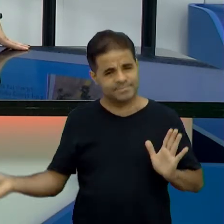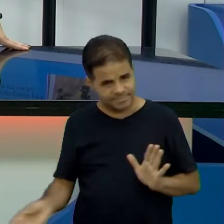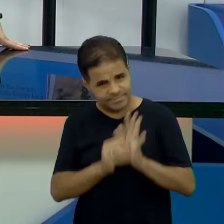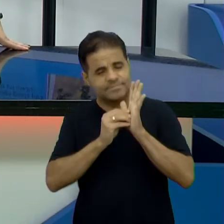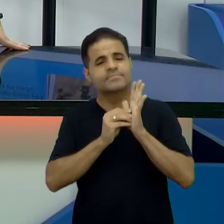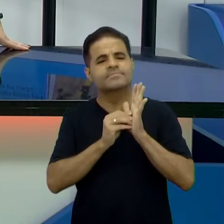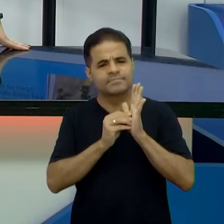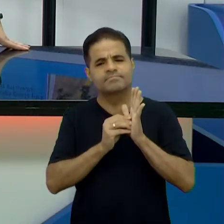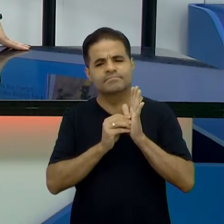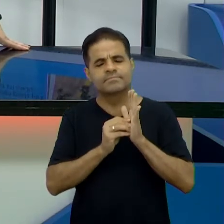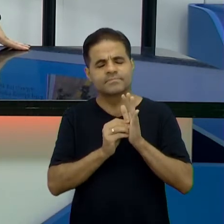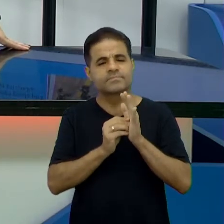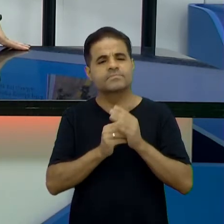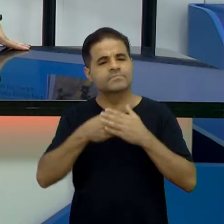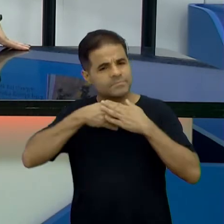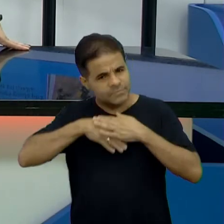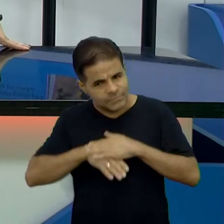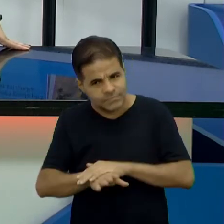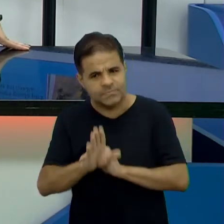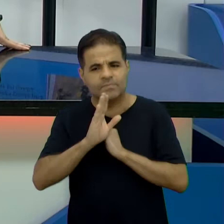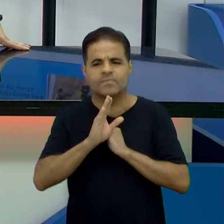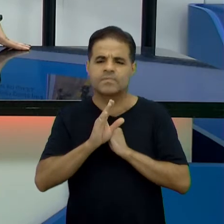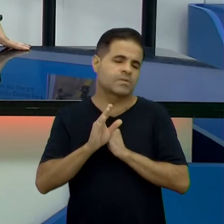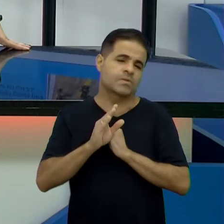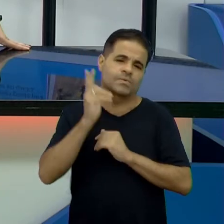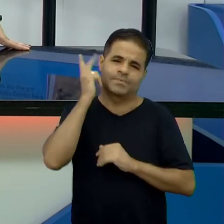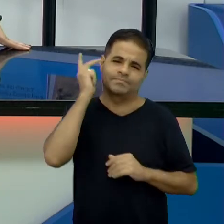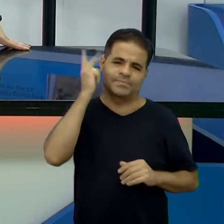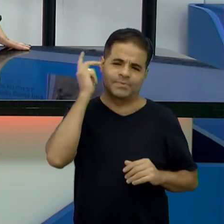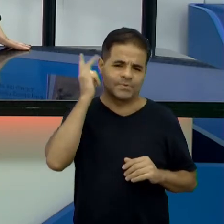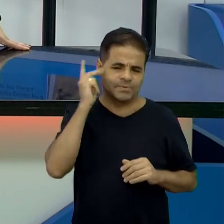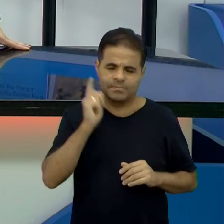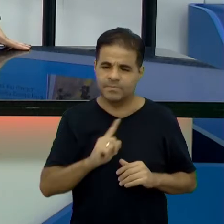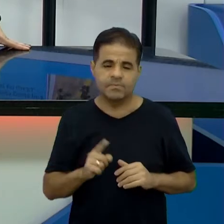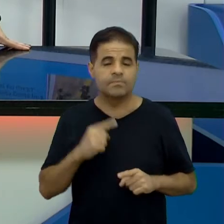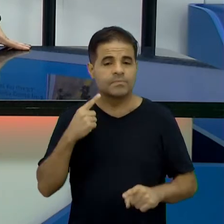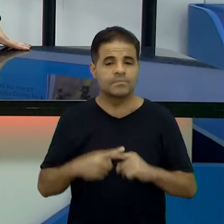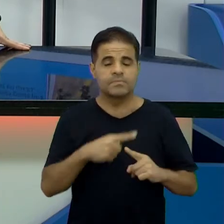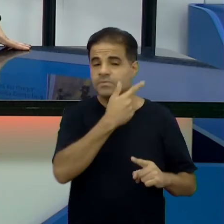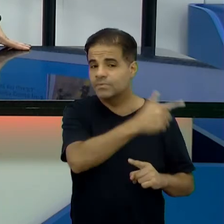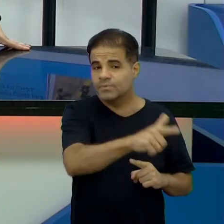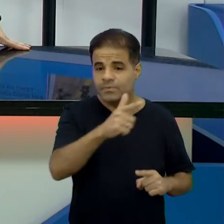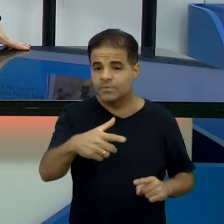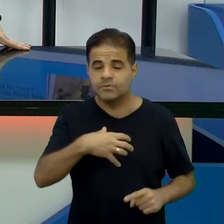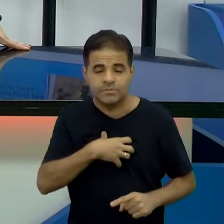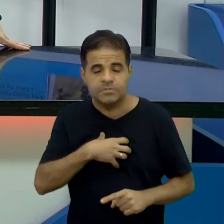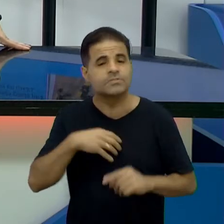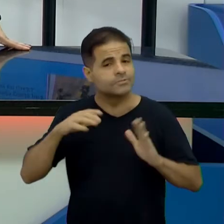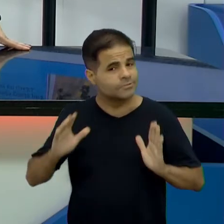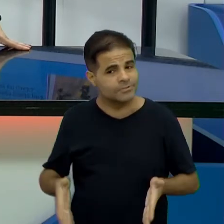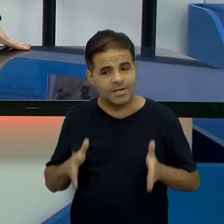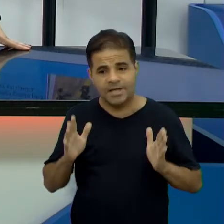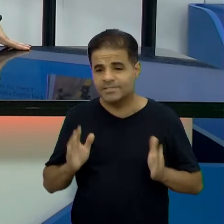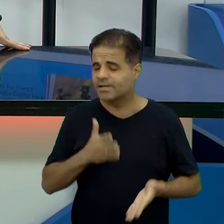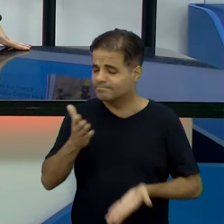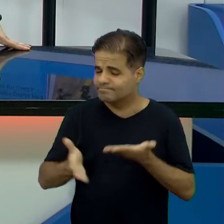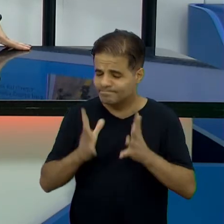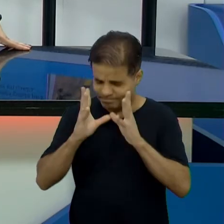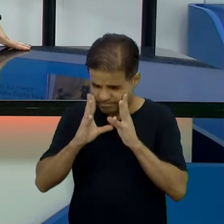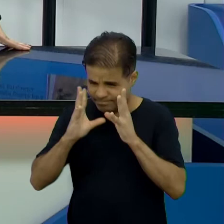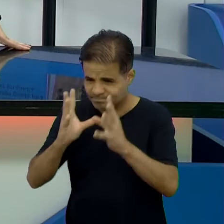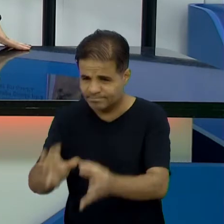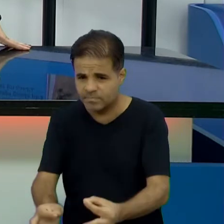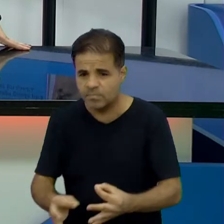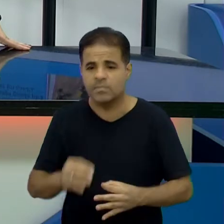sendo, né, rotineiro pra pessoa, não, isso não é... Não porque os outros sentidos deles já estão tão bem trabalhados... Sim.